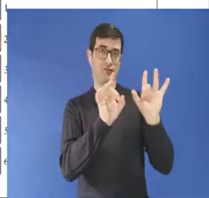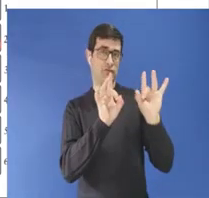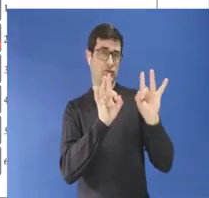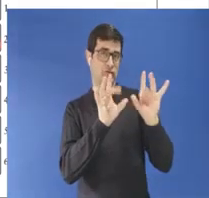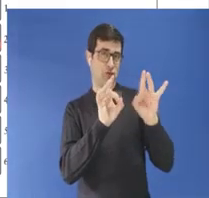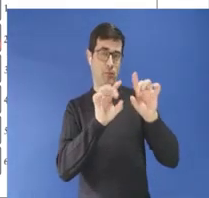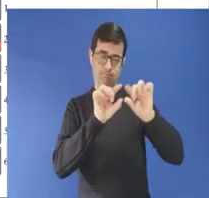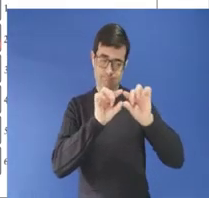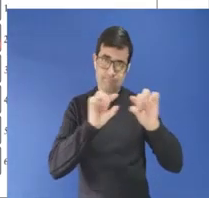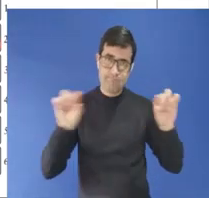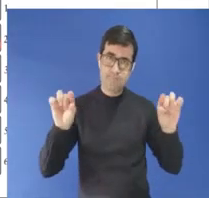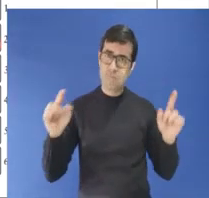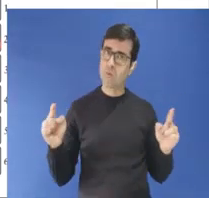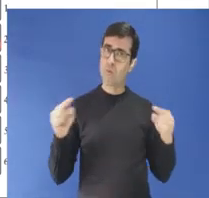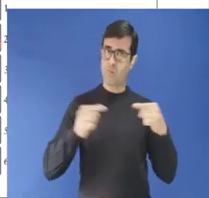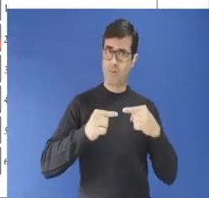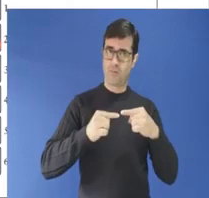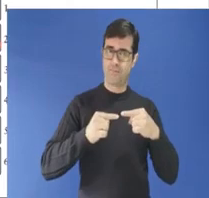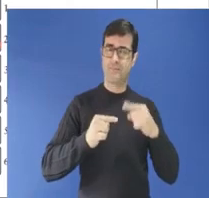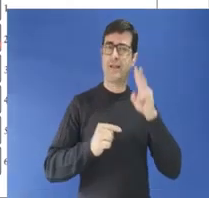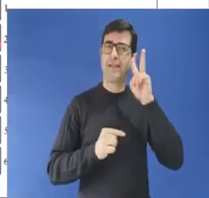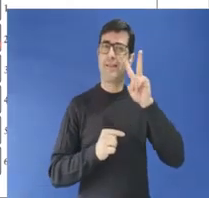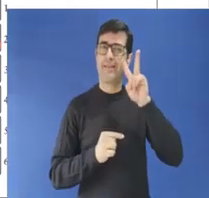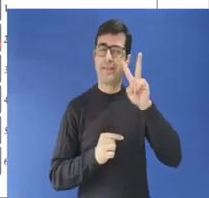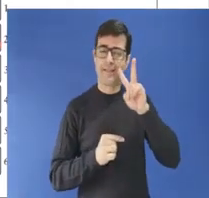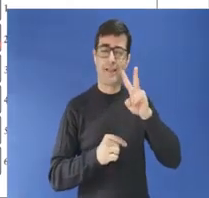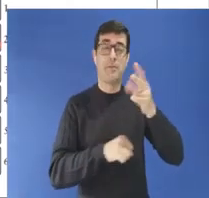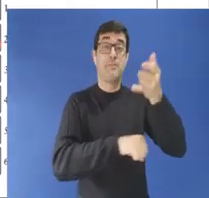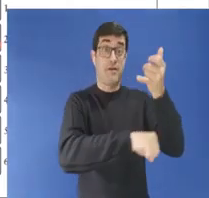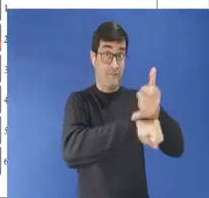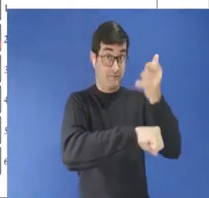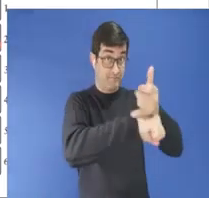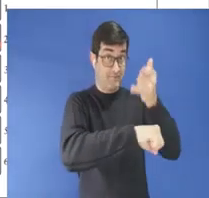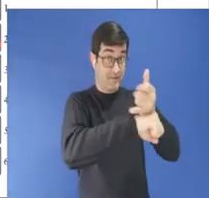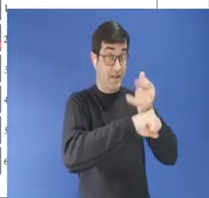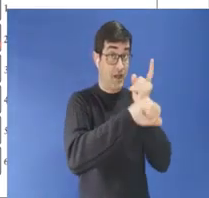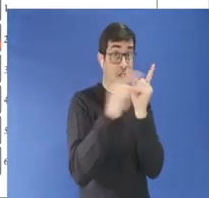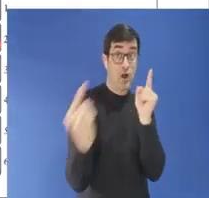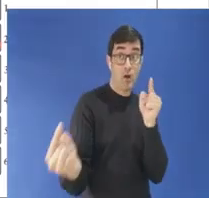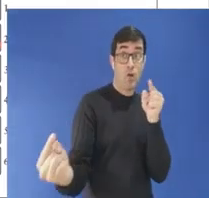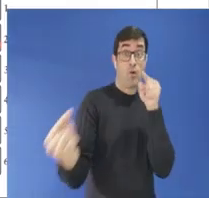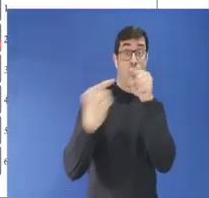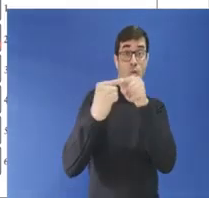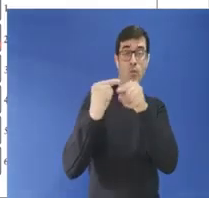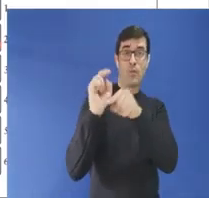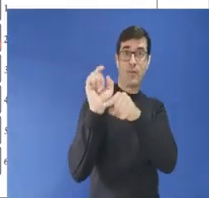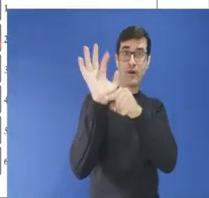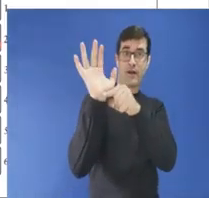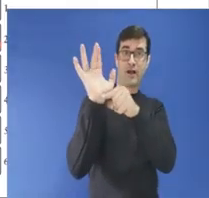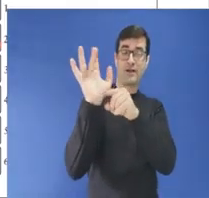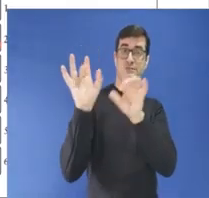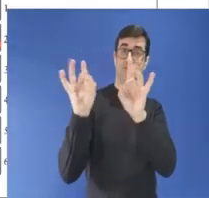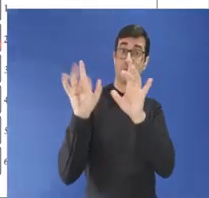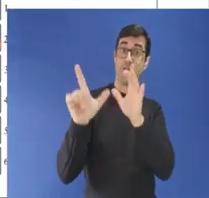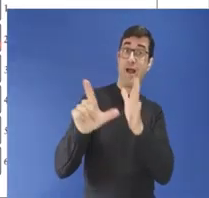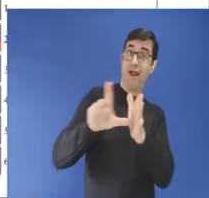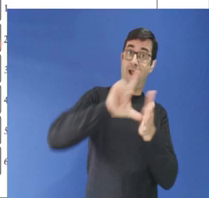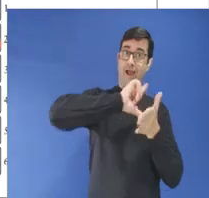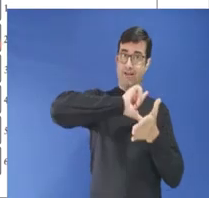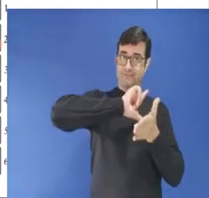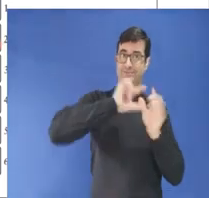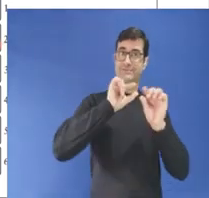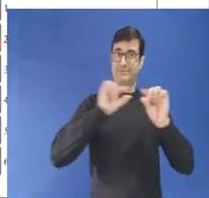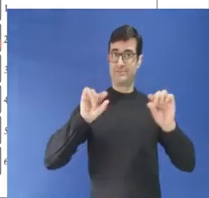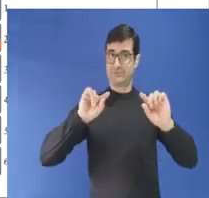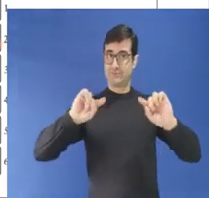a configuração do gás nobre anterior, do período anterior ao deles. Já no caso dos não metais, eles vão atingir